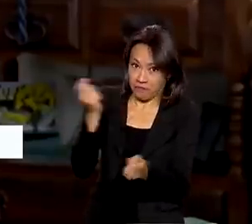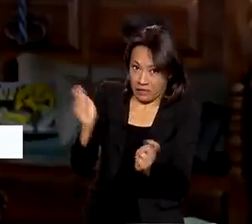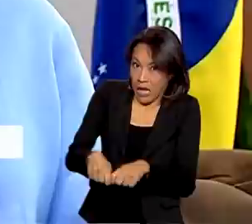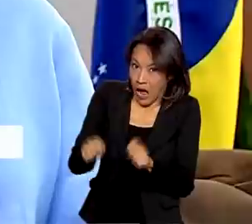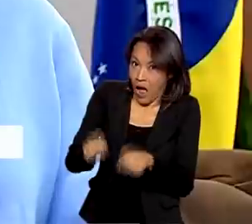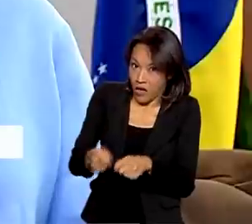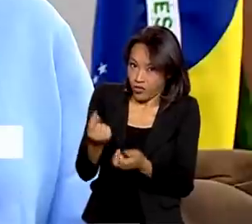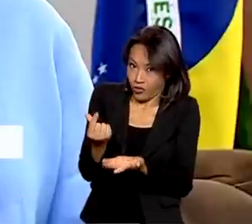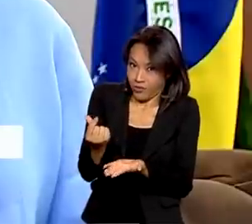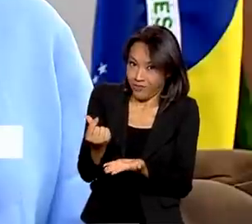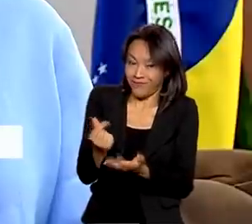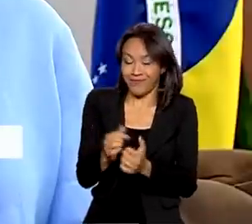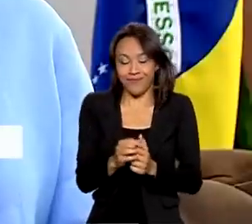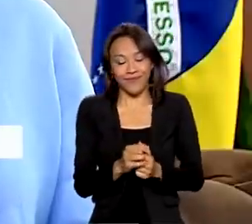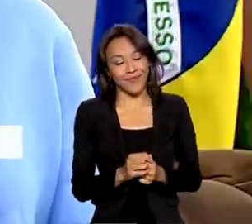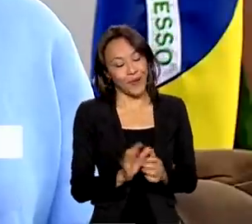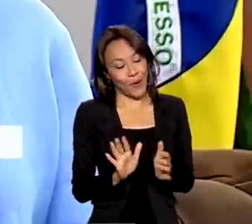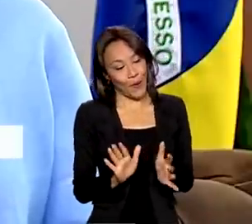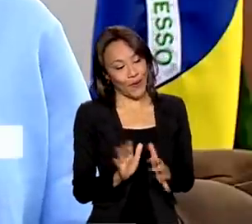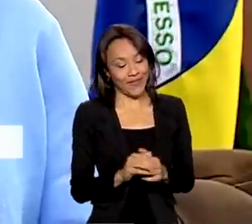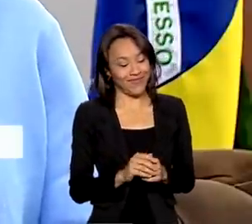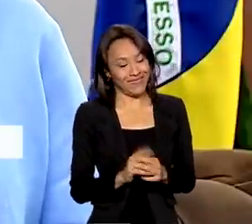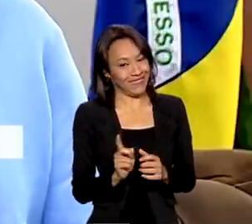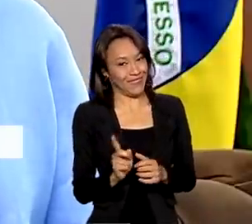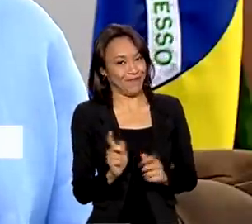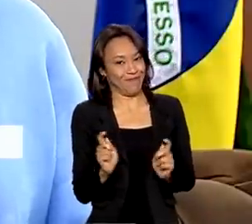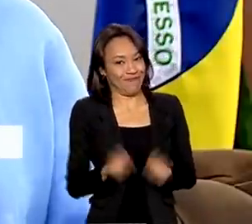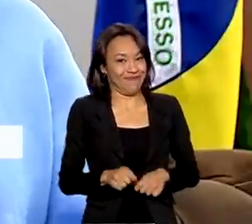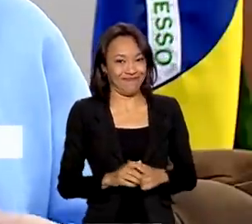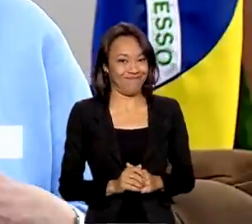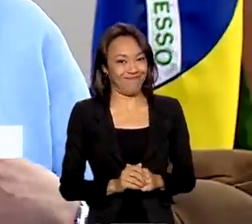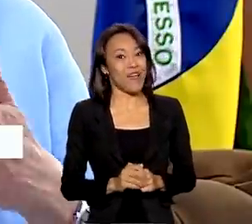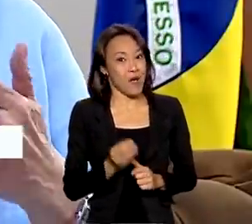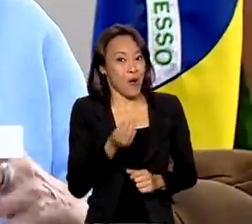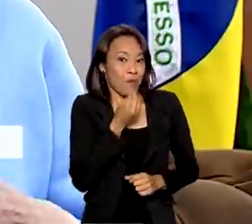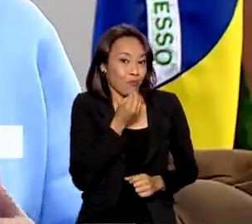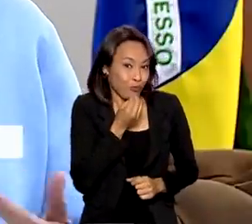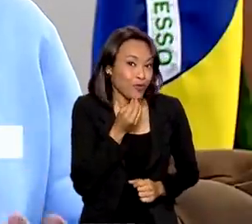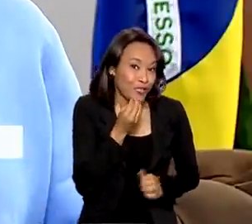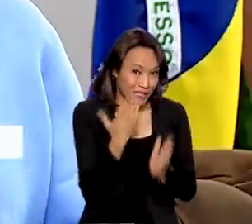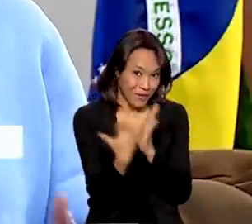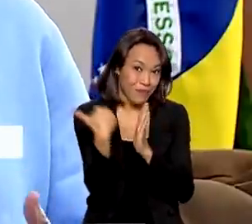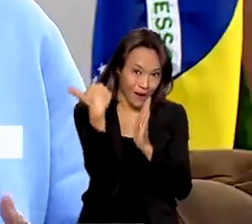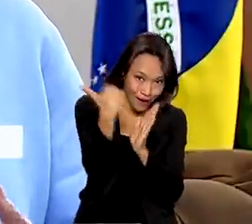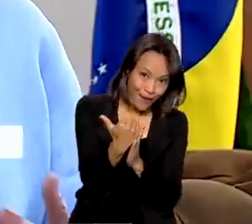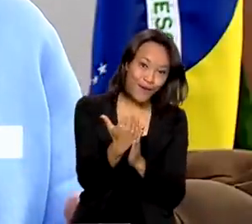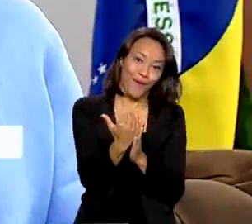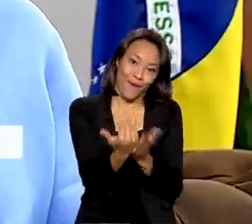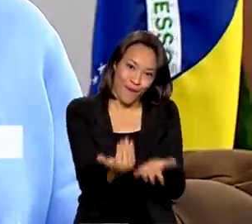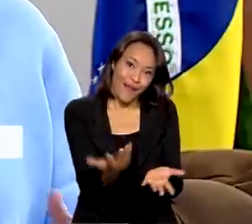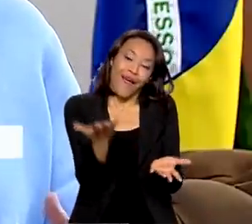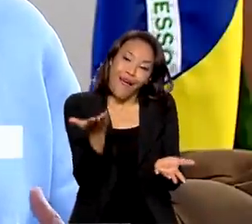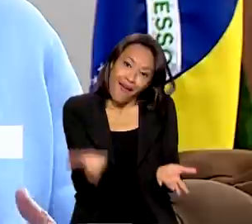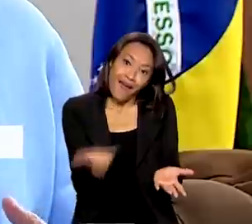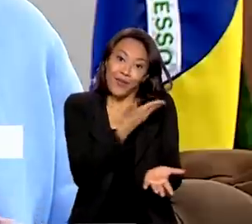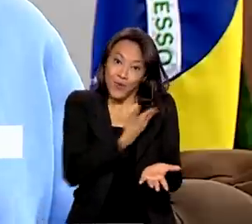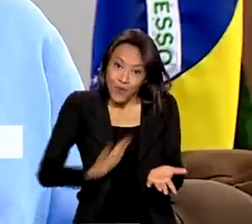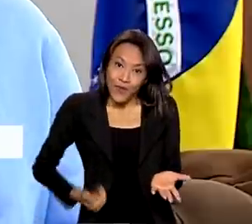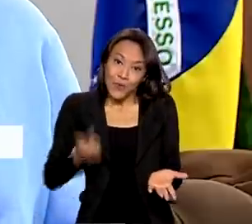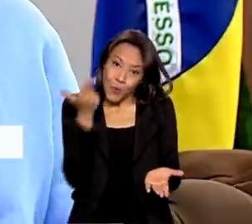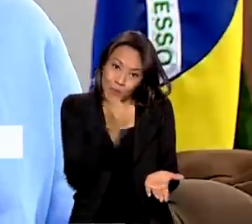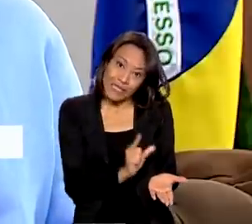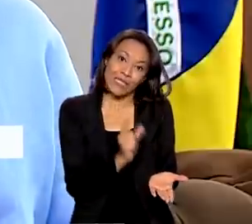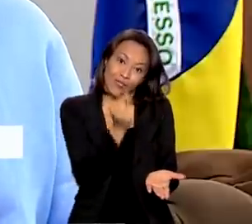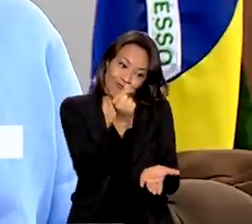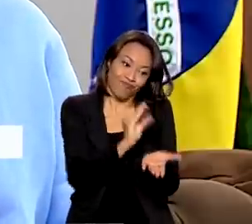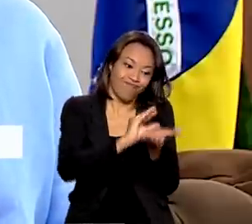suficientes as ministras olha não foram eles poderiam ter sido bem maiores Esse foi o que o governo conseguiu